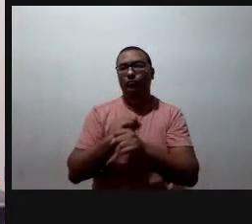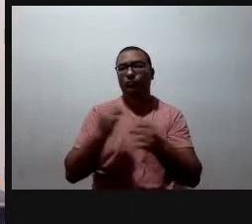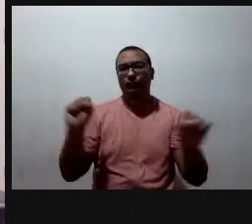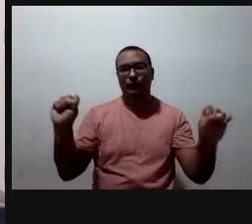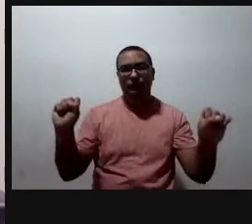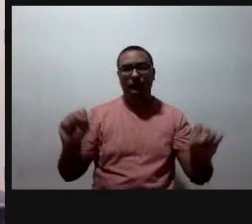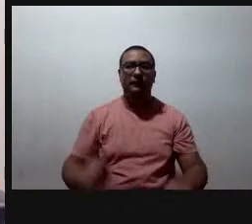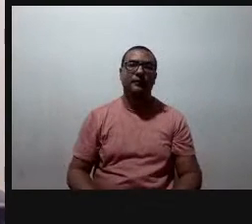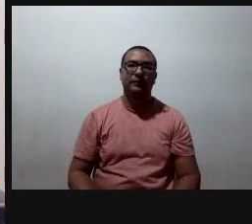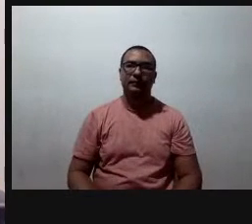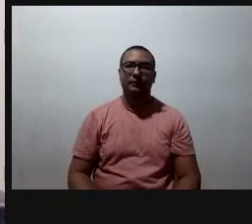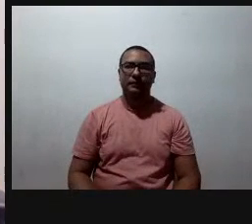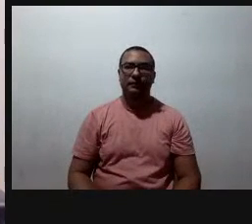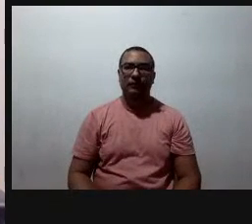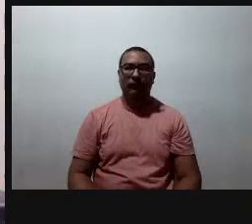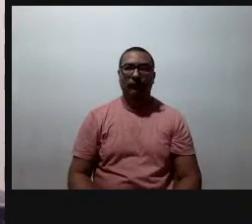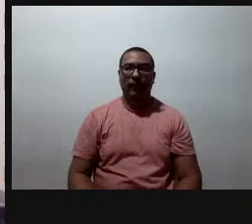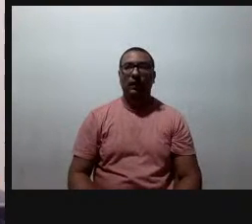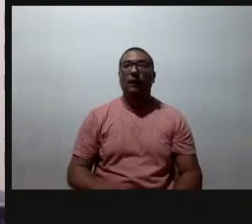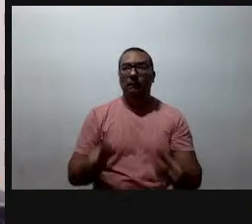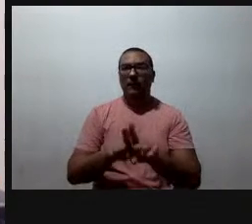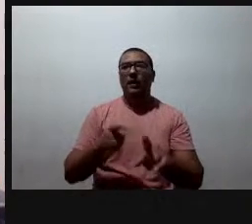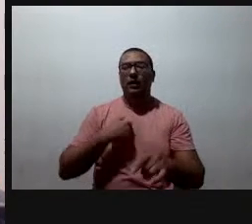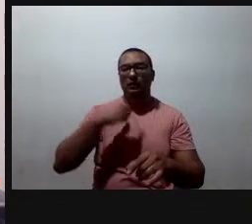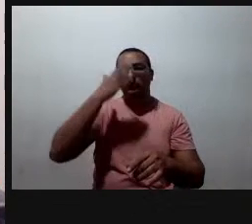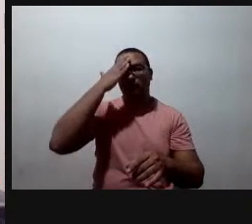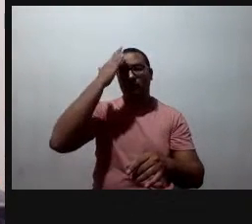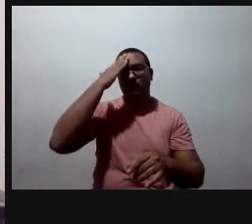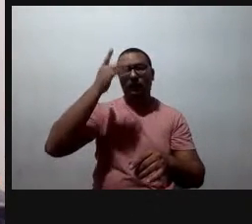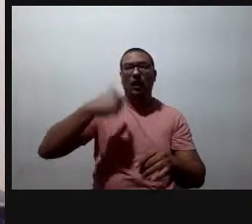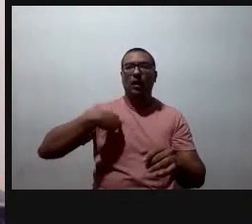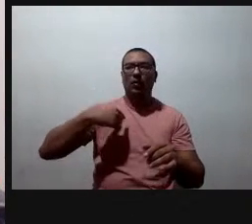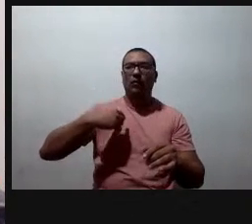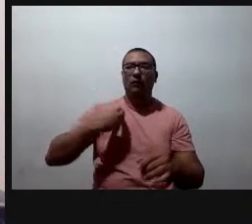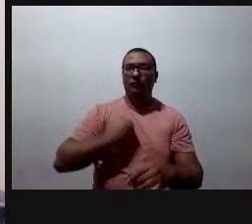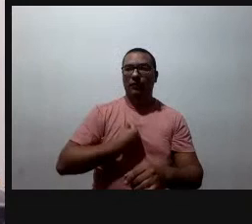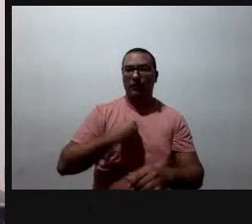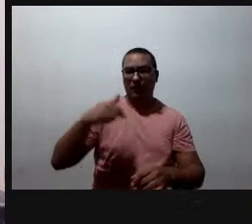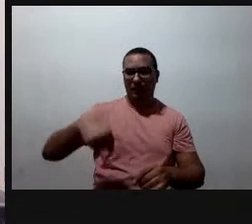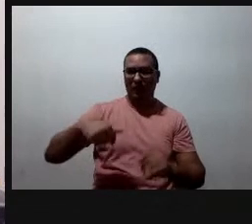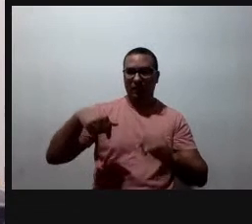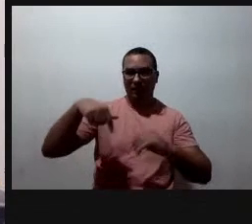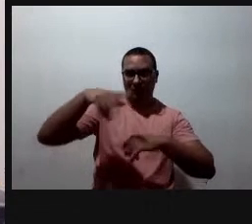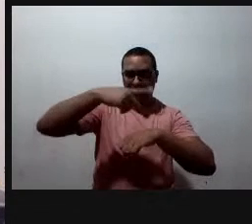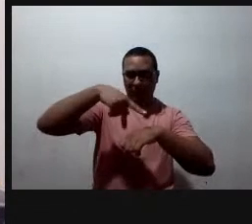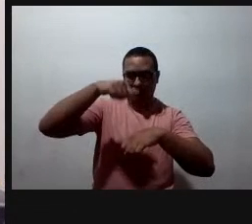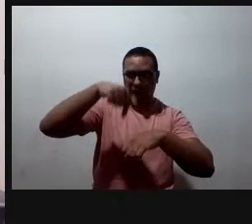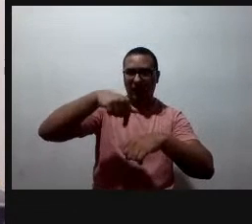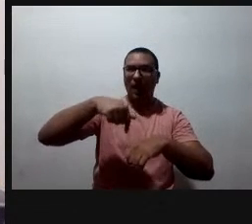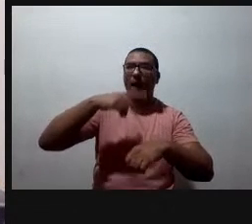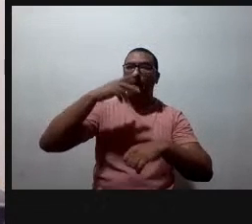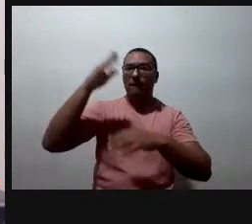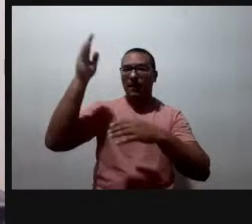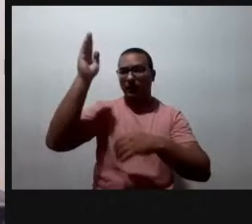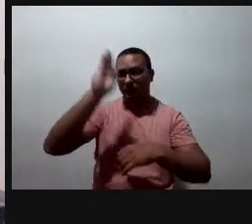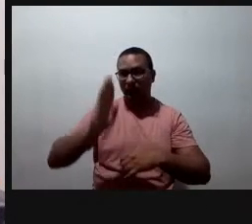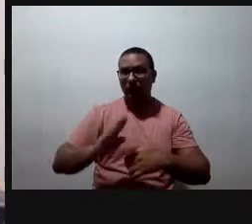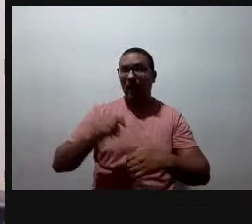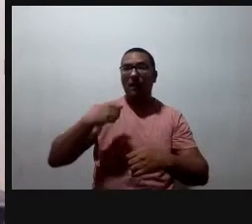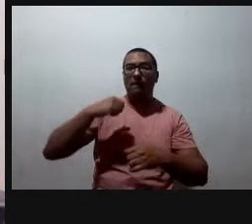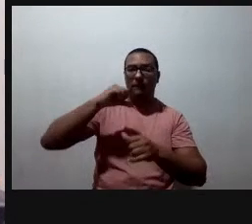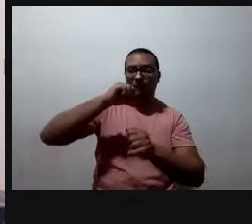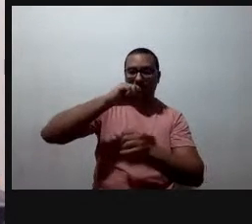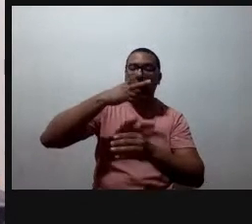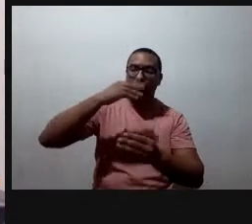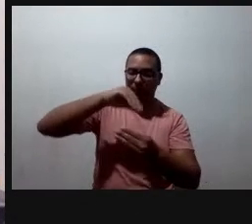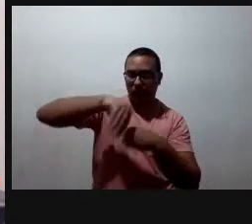gente sabe, que pelo menos eu sei, morando todo esse tempo aqui fora, é que o brasileiro, ele é uma mistura de criatividade e esforço.